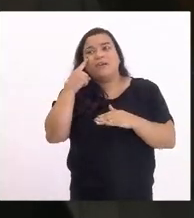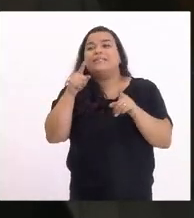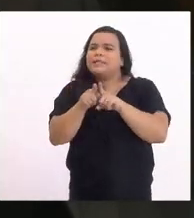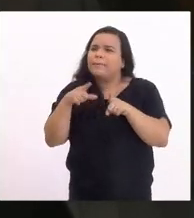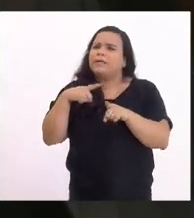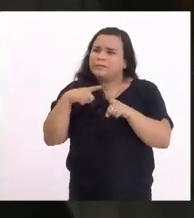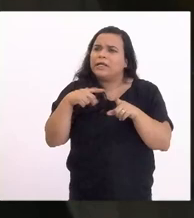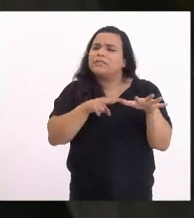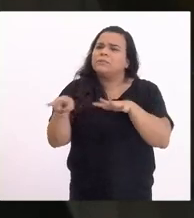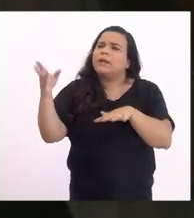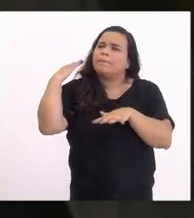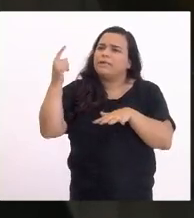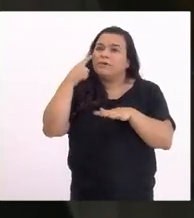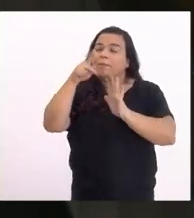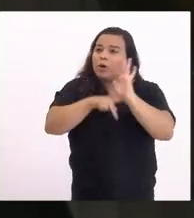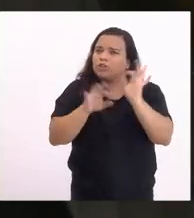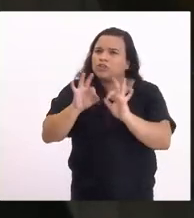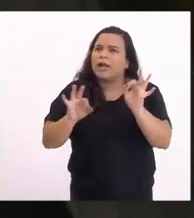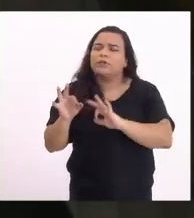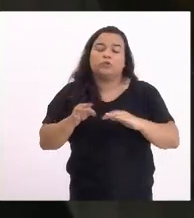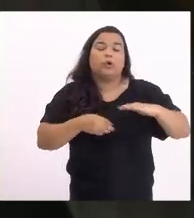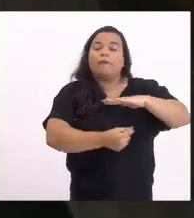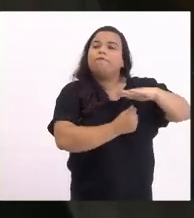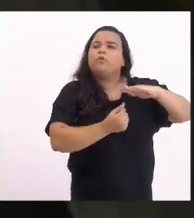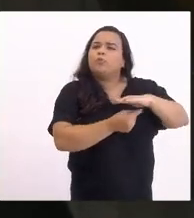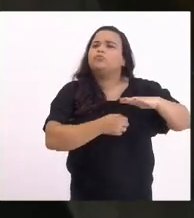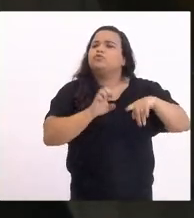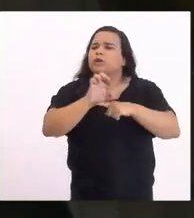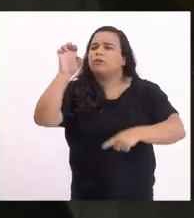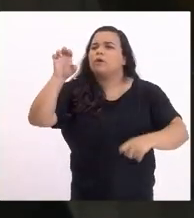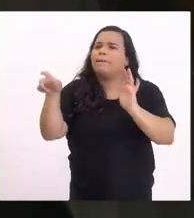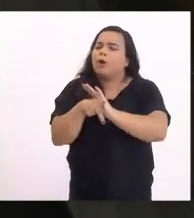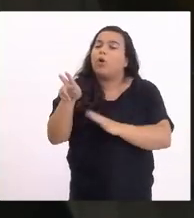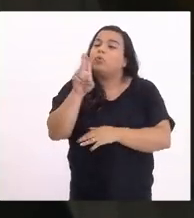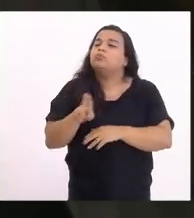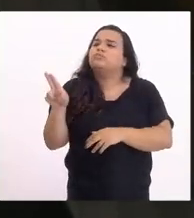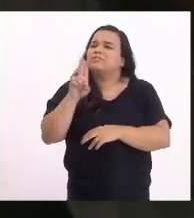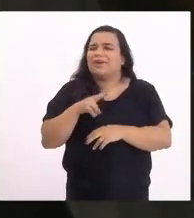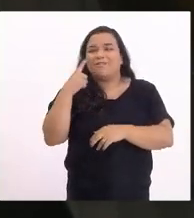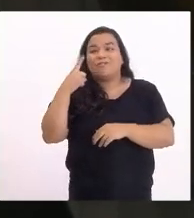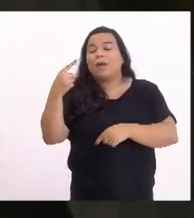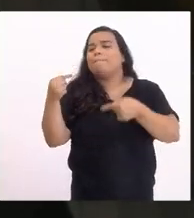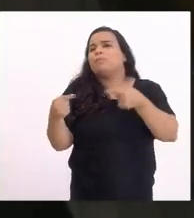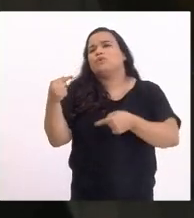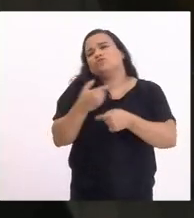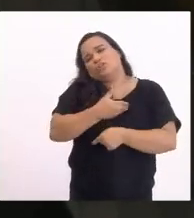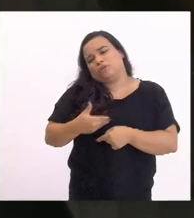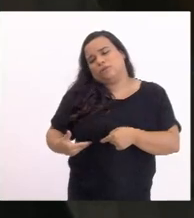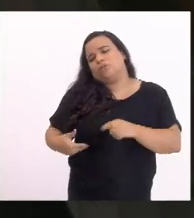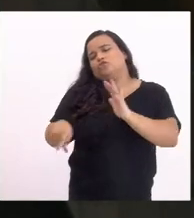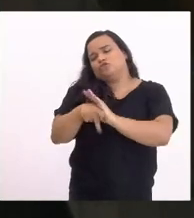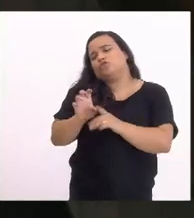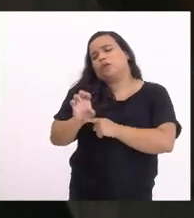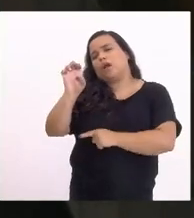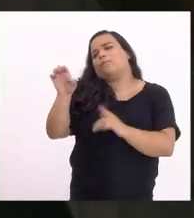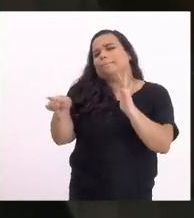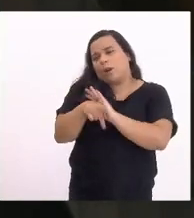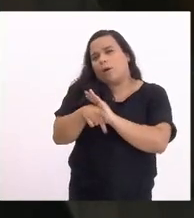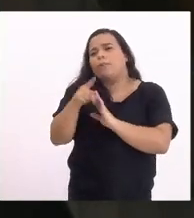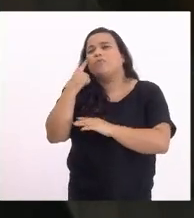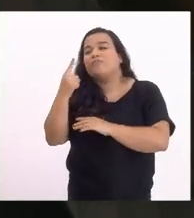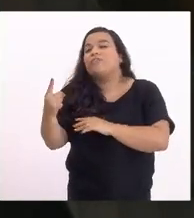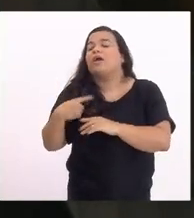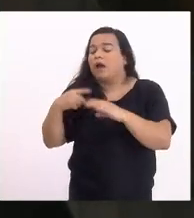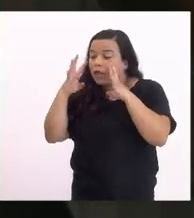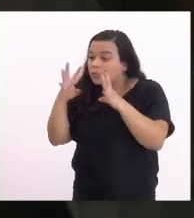né, para que o Fundo Estadual de Habitação de Interesse Social seja usado como uma política de Estado para dar atenção àqueles e aquelas que